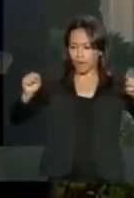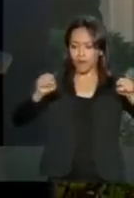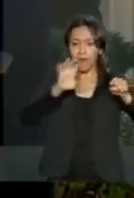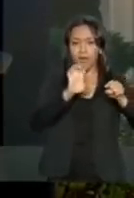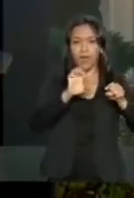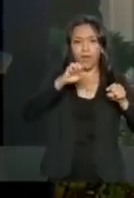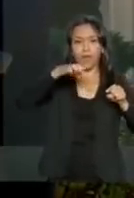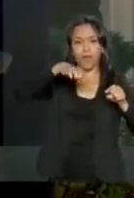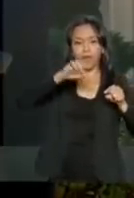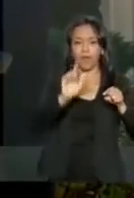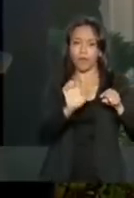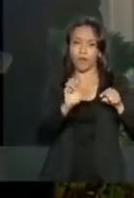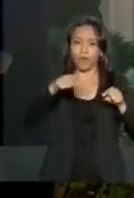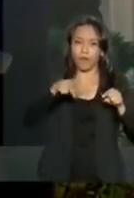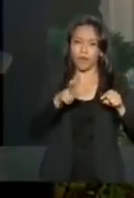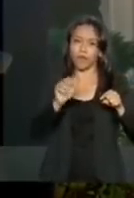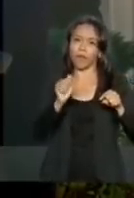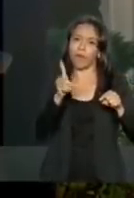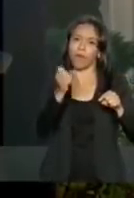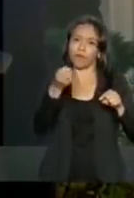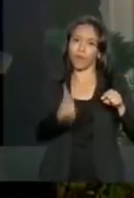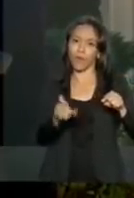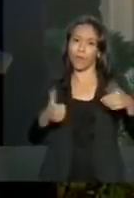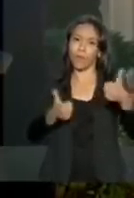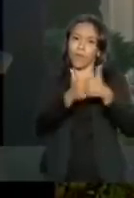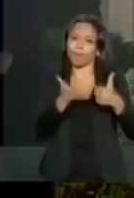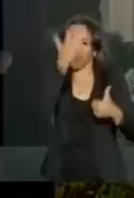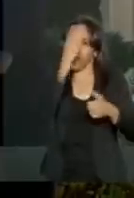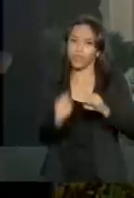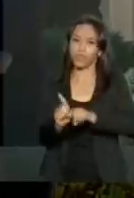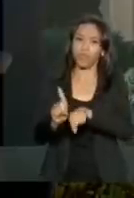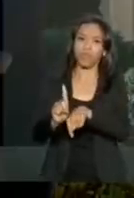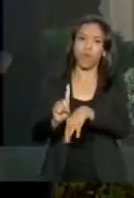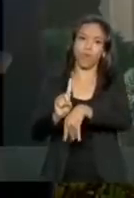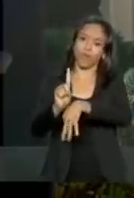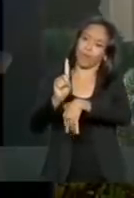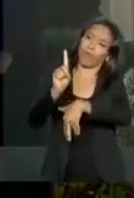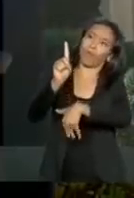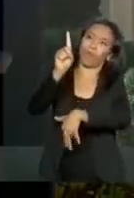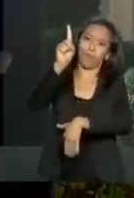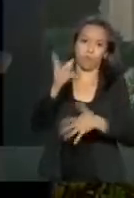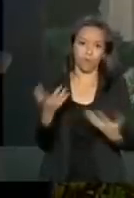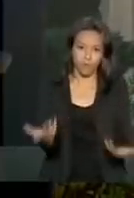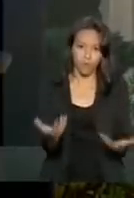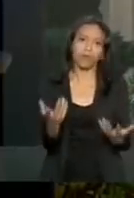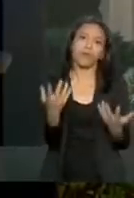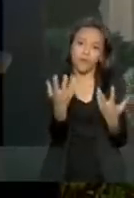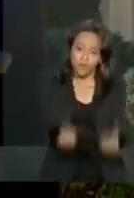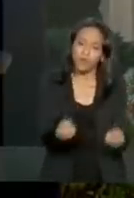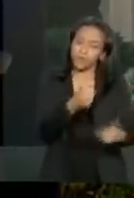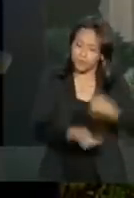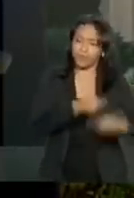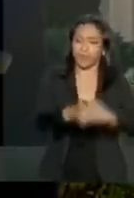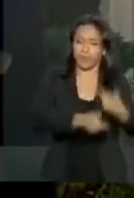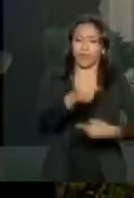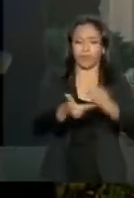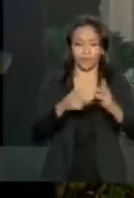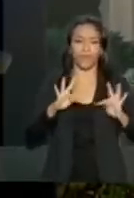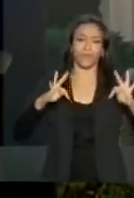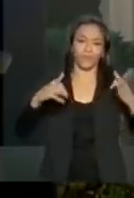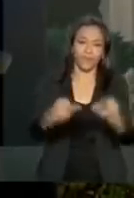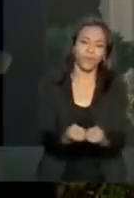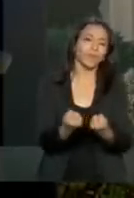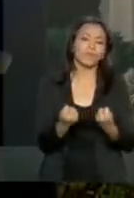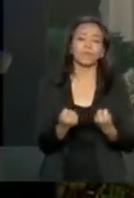Estamos comprometidos a reanimar nossa grande herança no espaço e vamos trabalhar com todos na